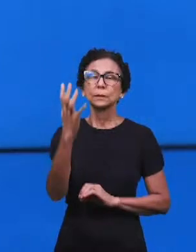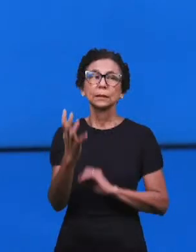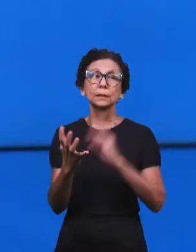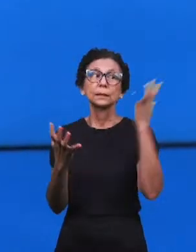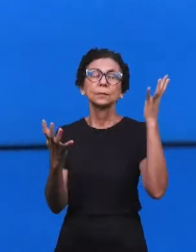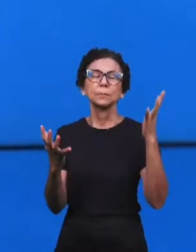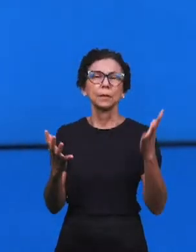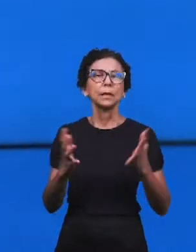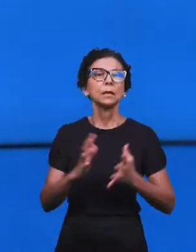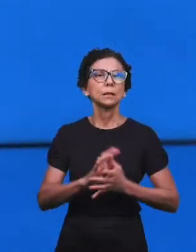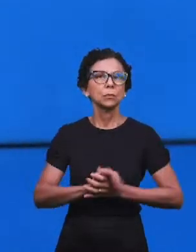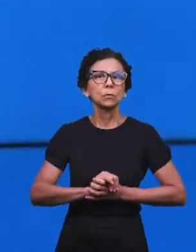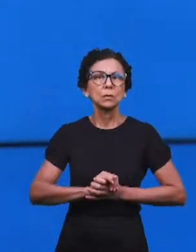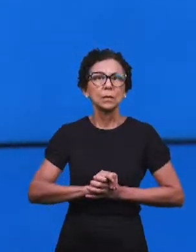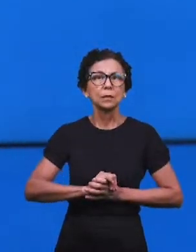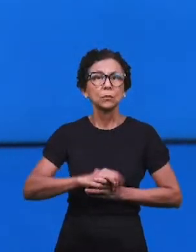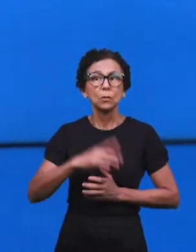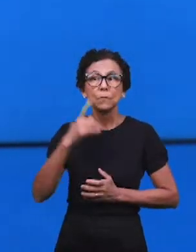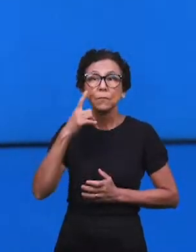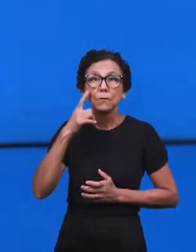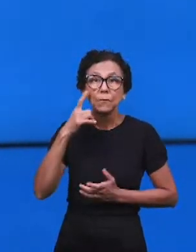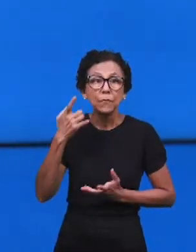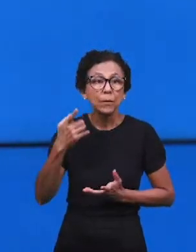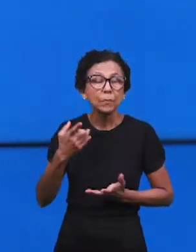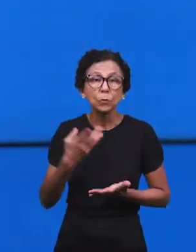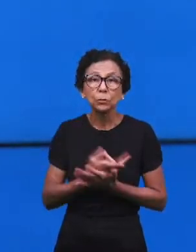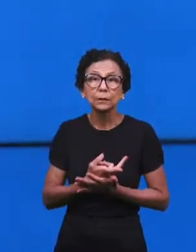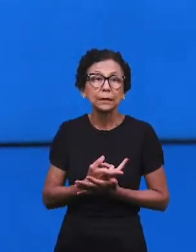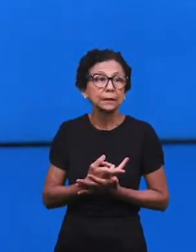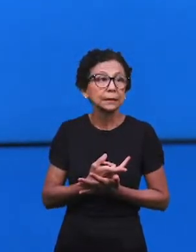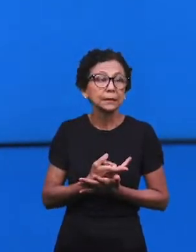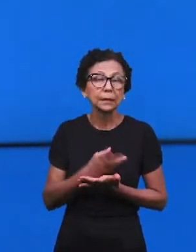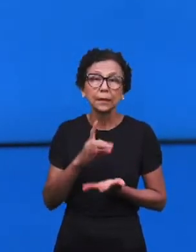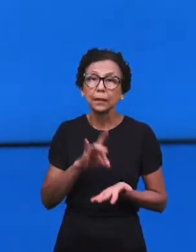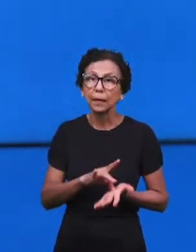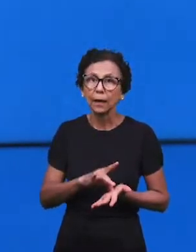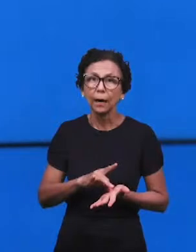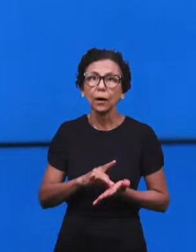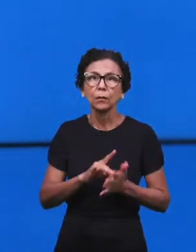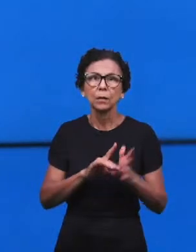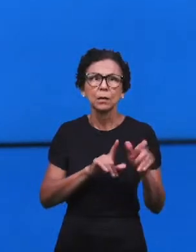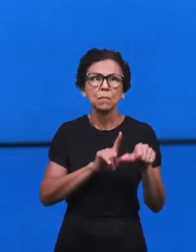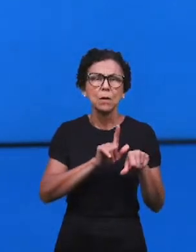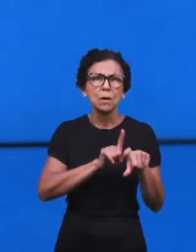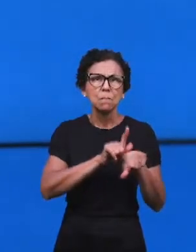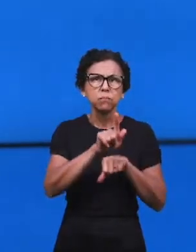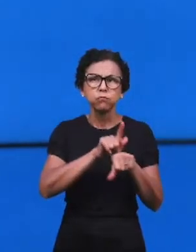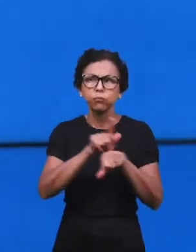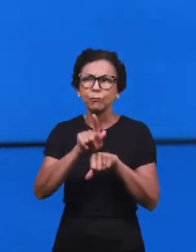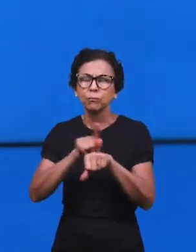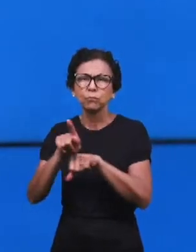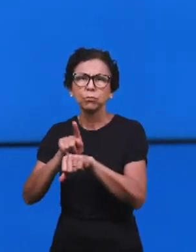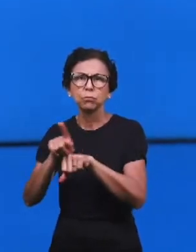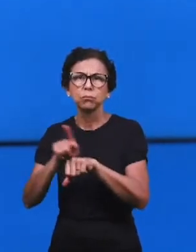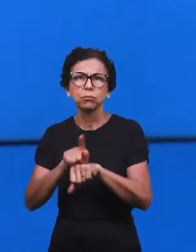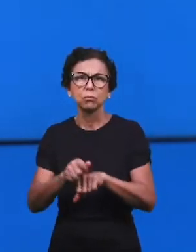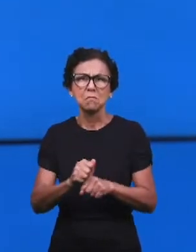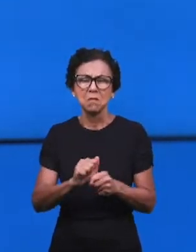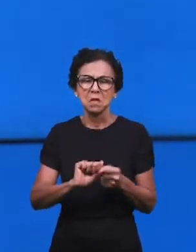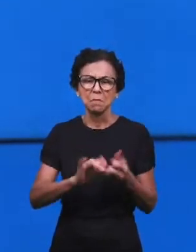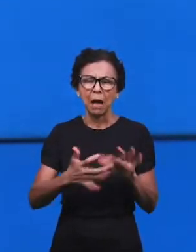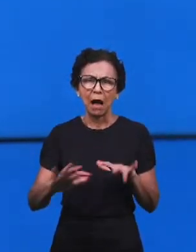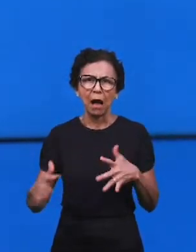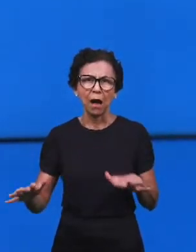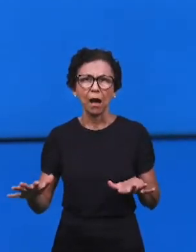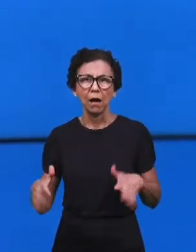evidente, está mais à vista, né? Que são as guerras, os rumores de guerras, as fomes, pestes, terremotos. E muito bem observado